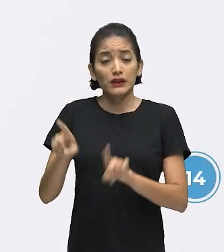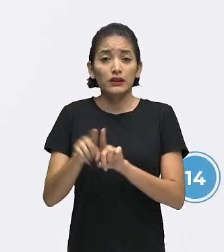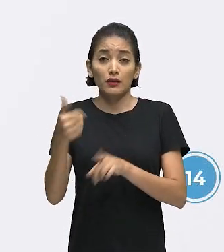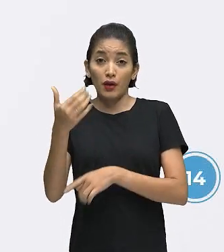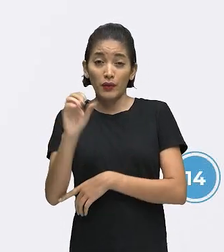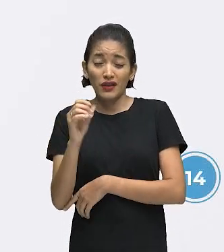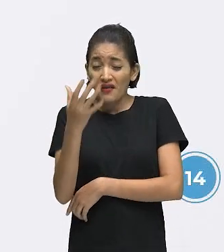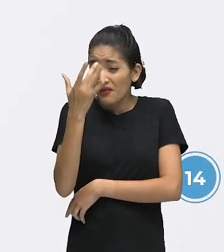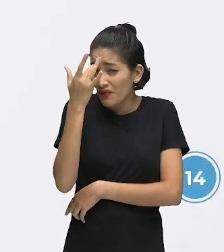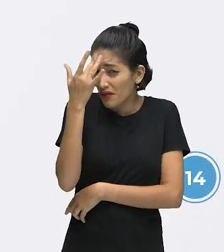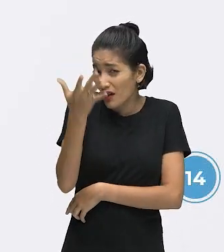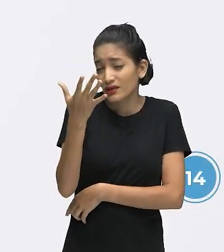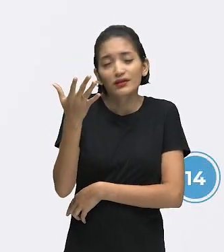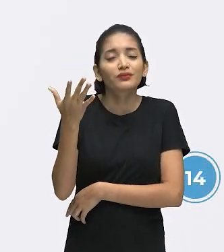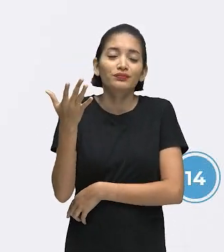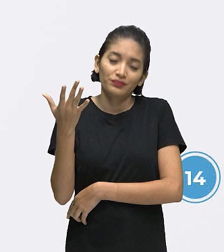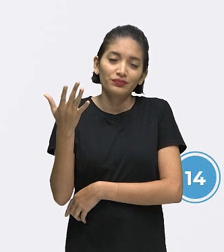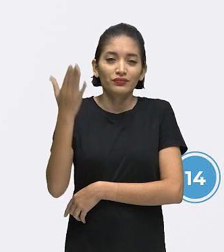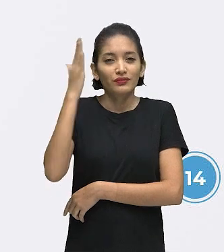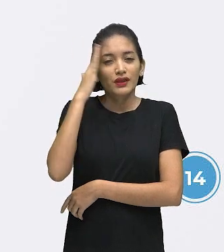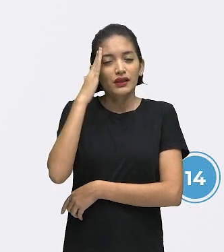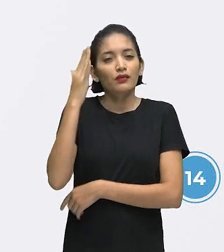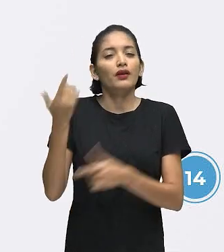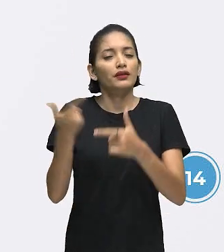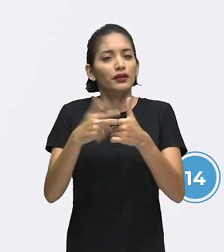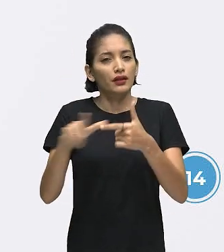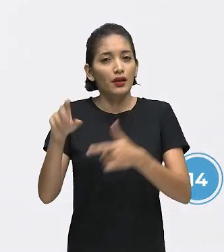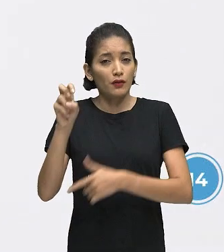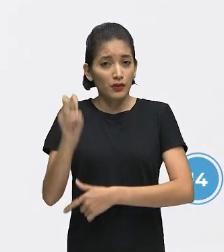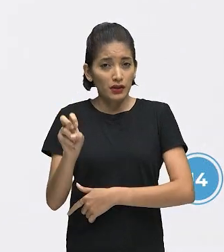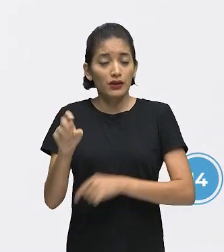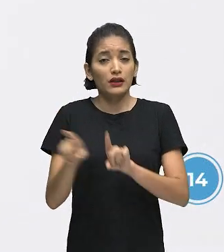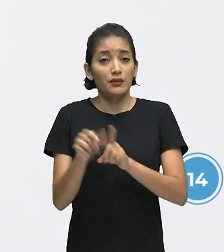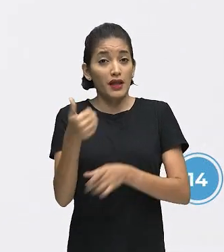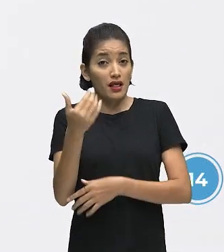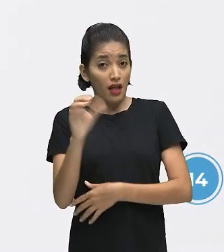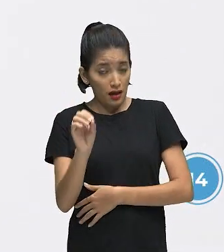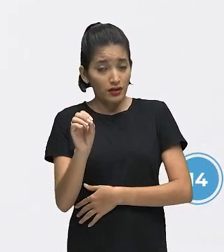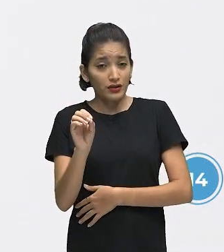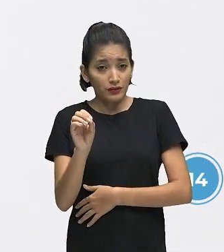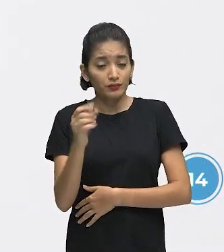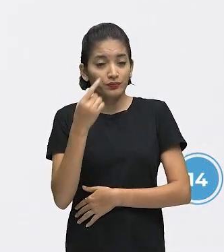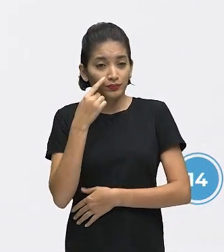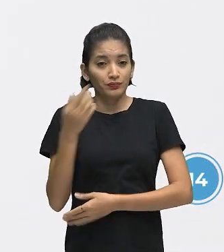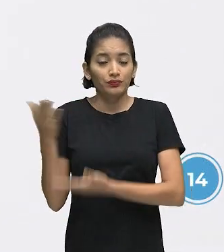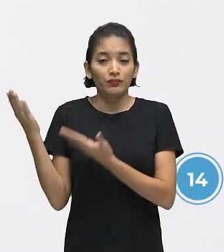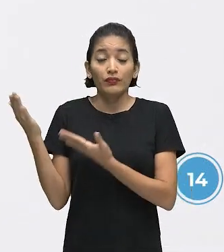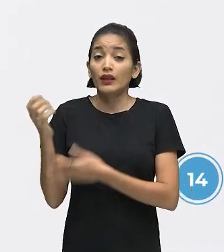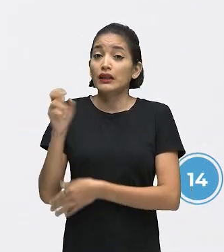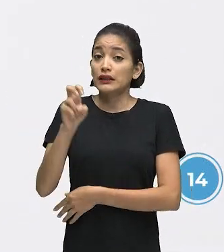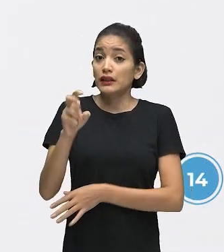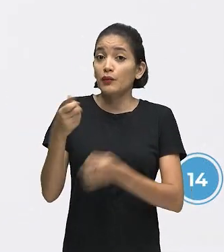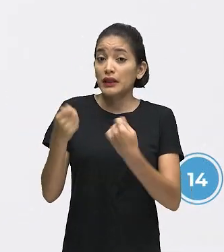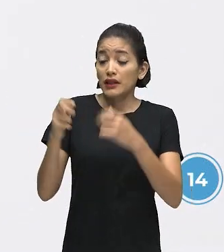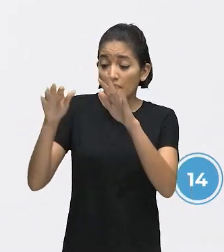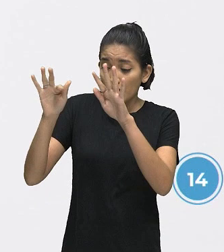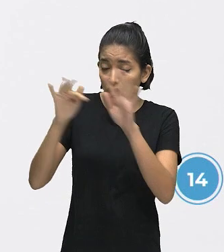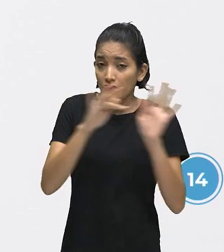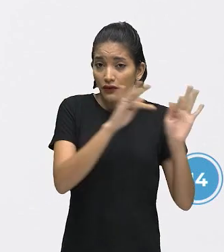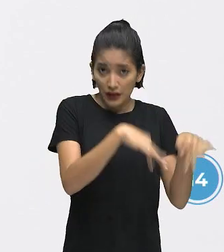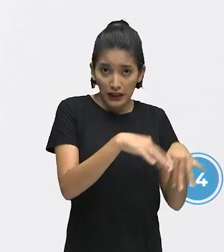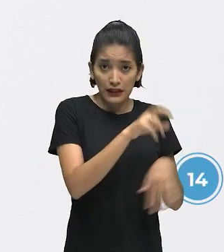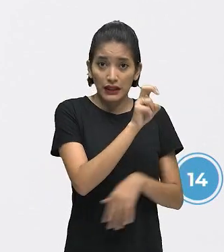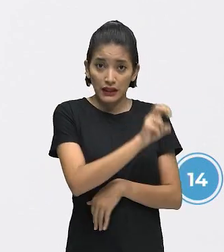fácil ainda, né? Para saber se é divisível por 5 e por 10, por 5 tem que terminar em 5